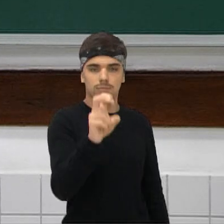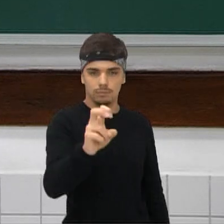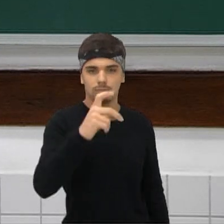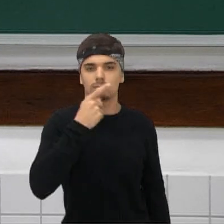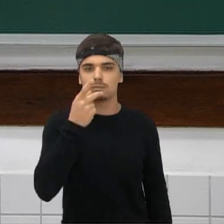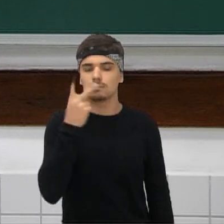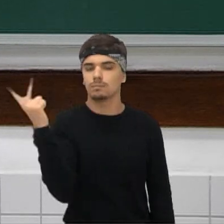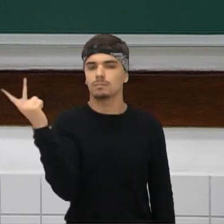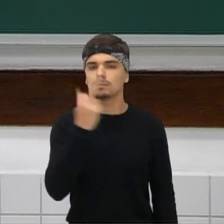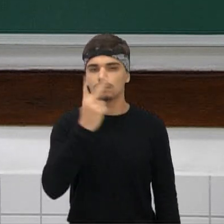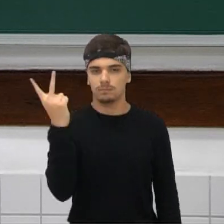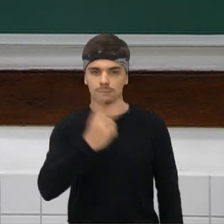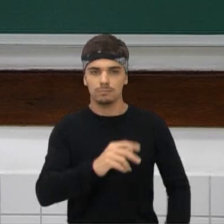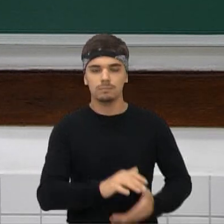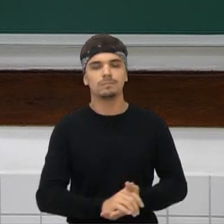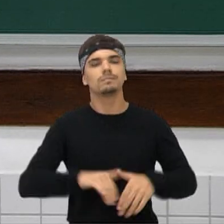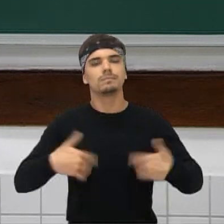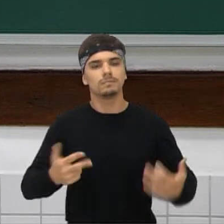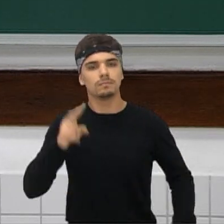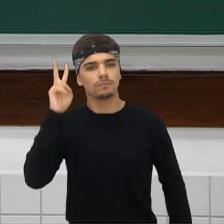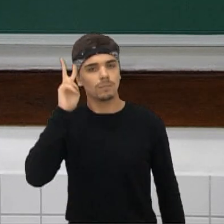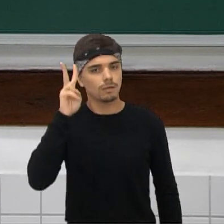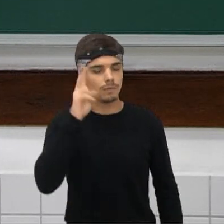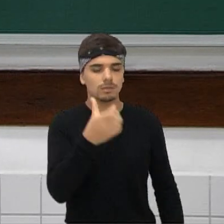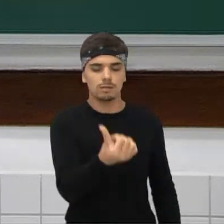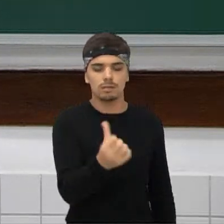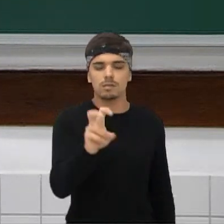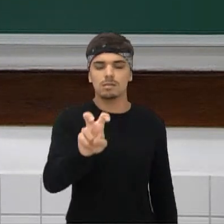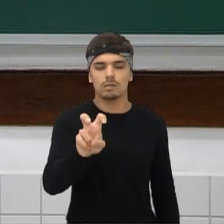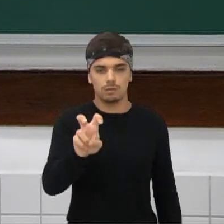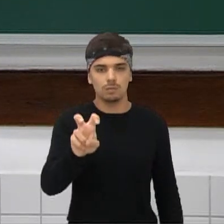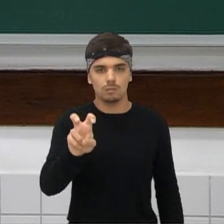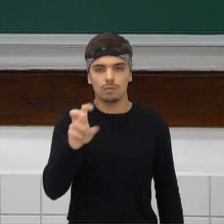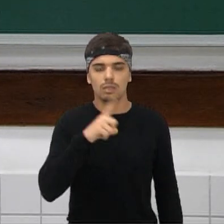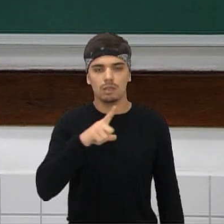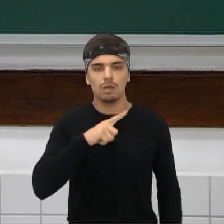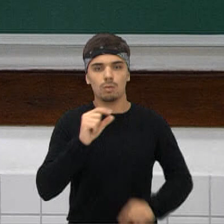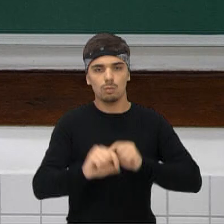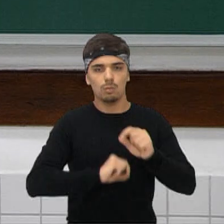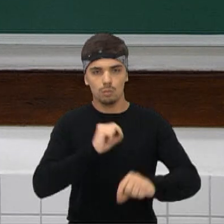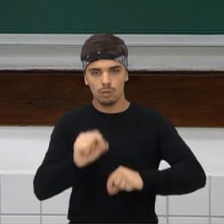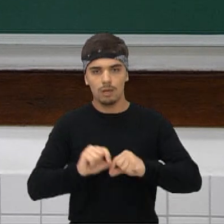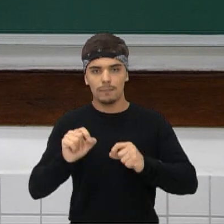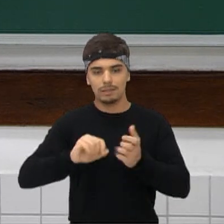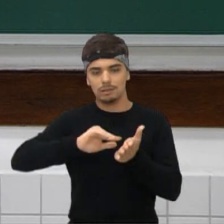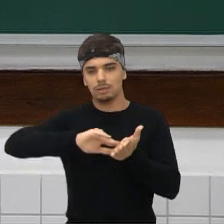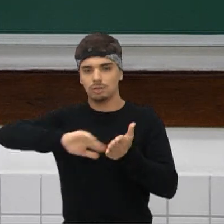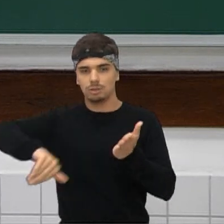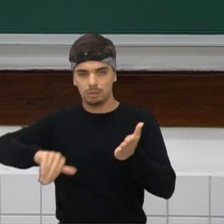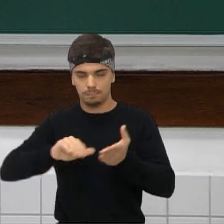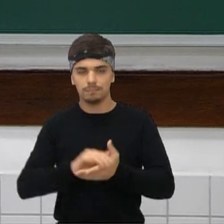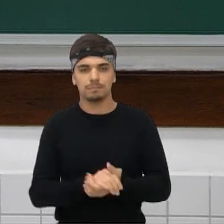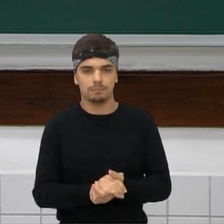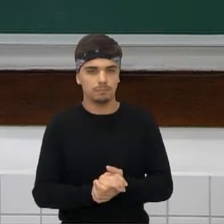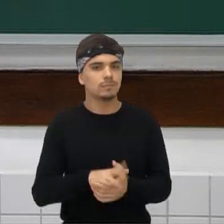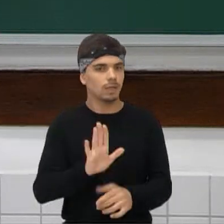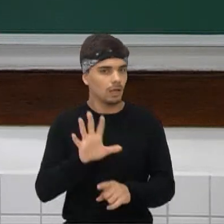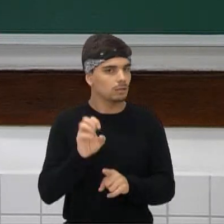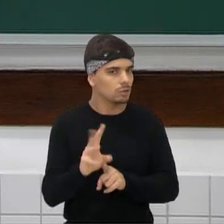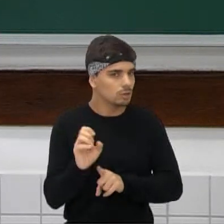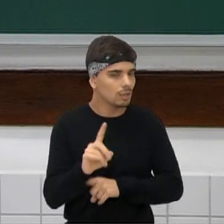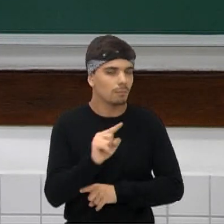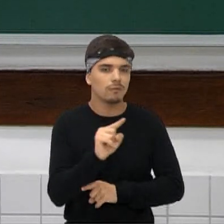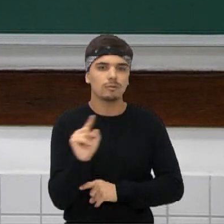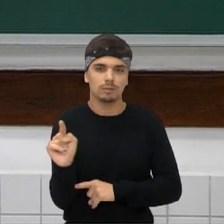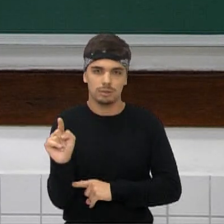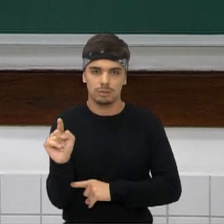os dois. Então, lembre que esse 65, ele vai ter que ser retirado, tá bom? Essa fica já uma